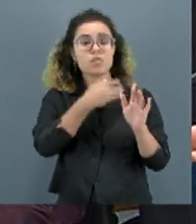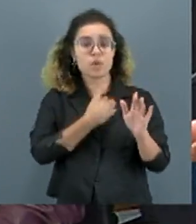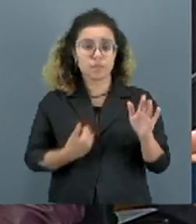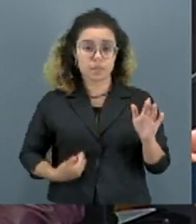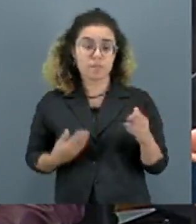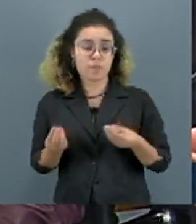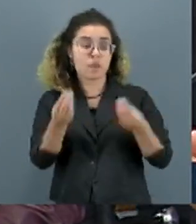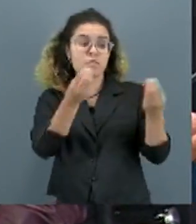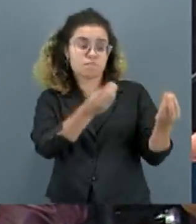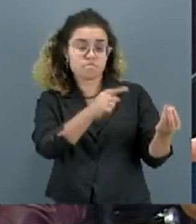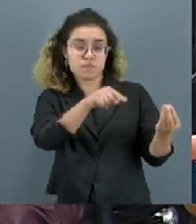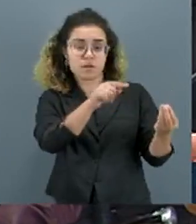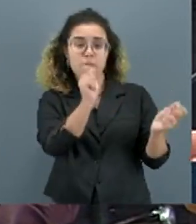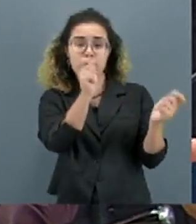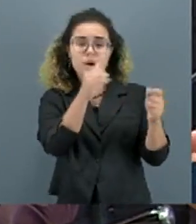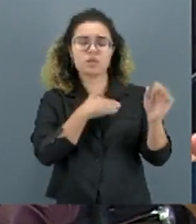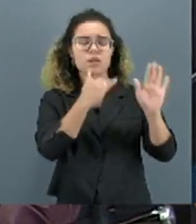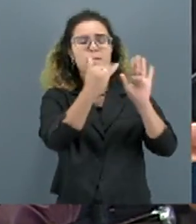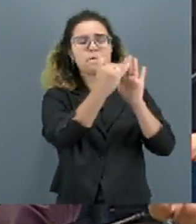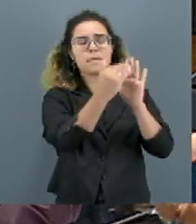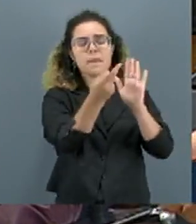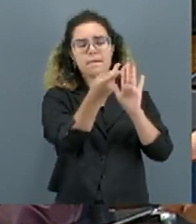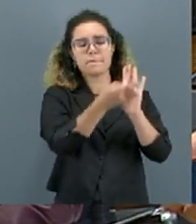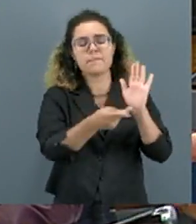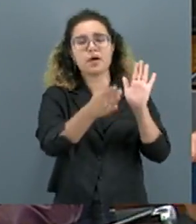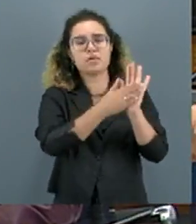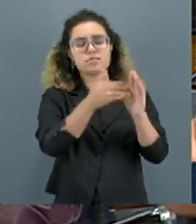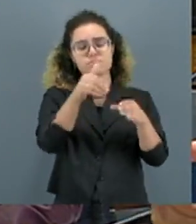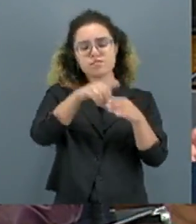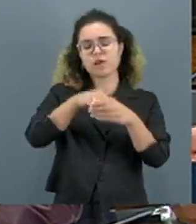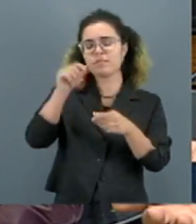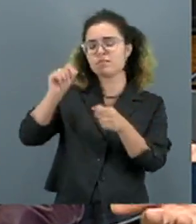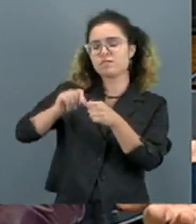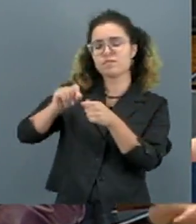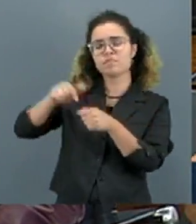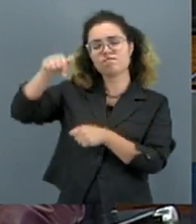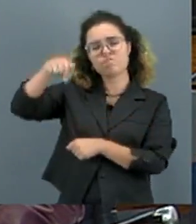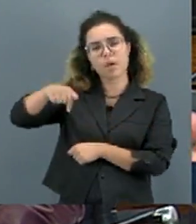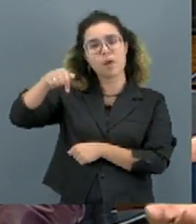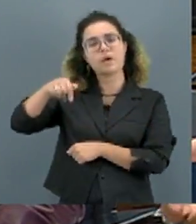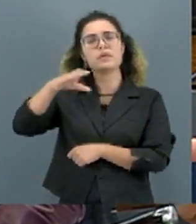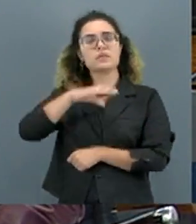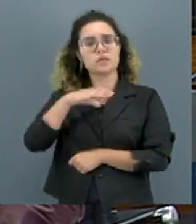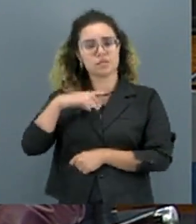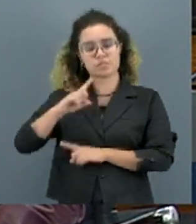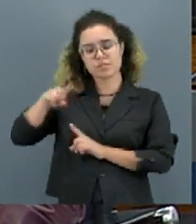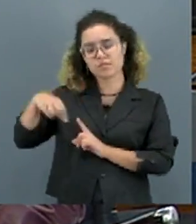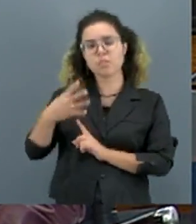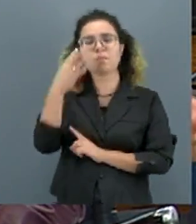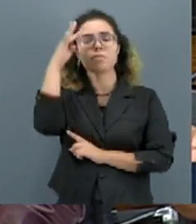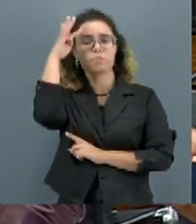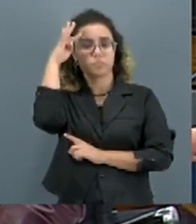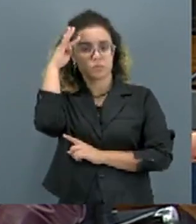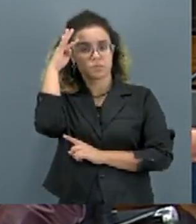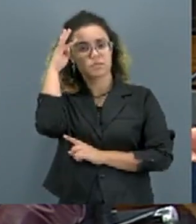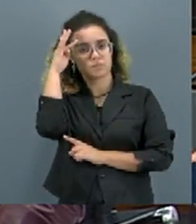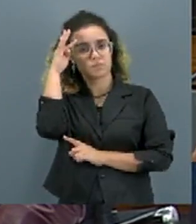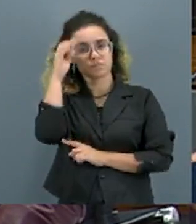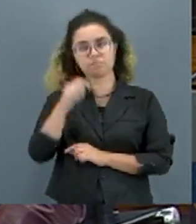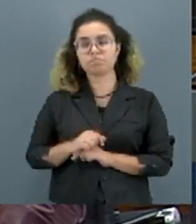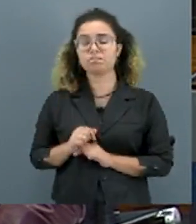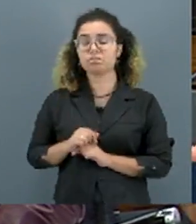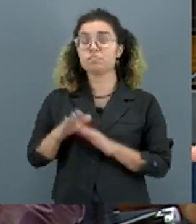vossa excelência possa pautar para deliberação aqui na comissão na próxima quarta-feira portanto